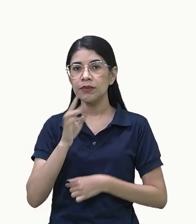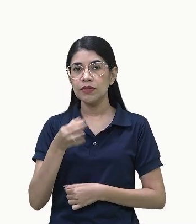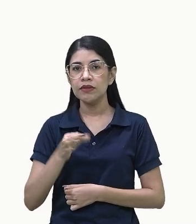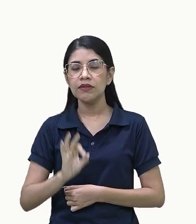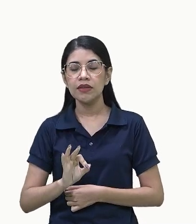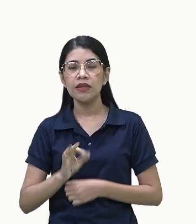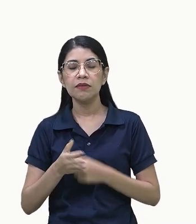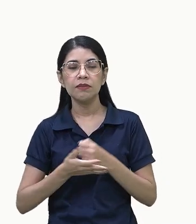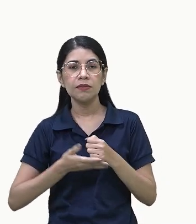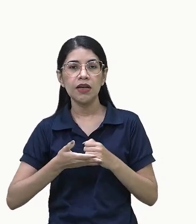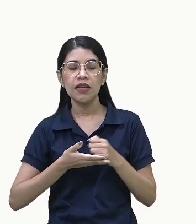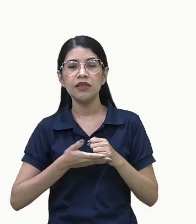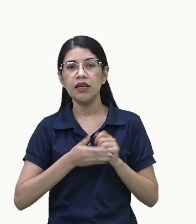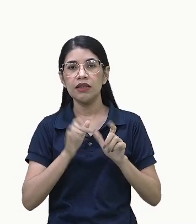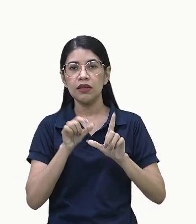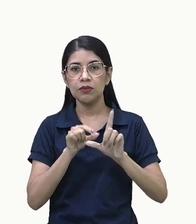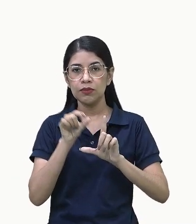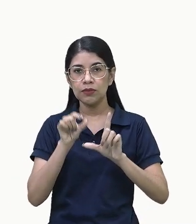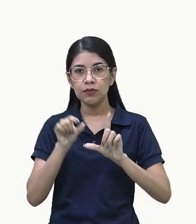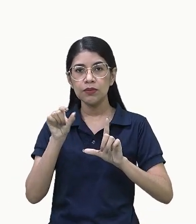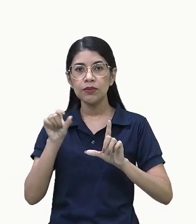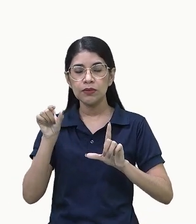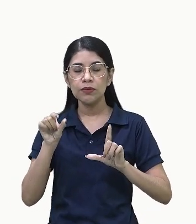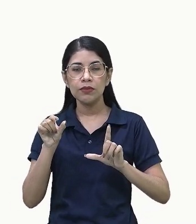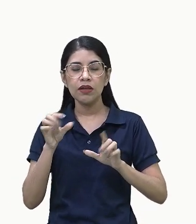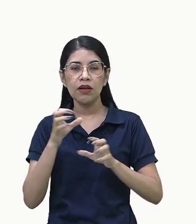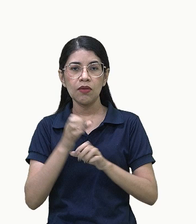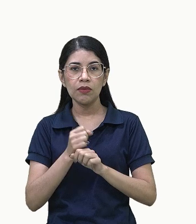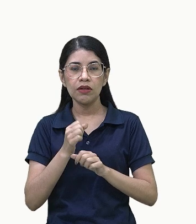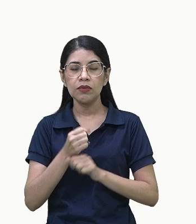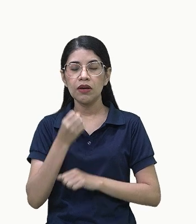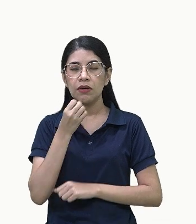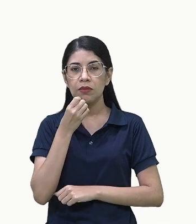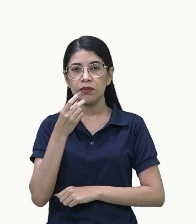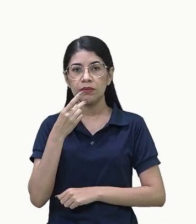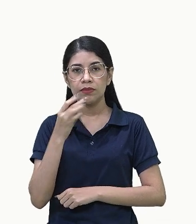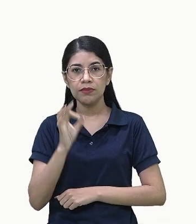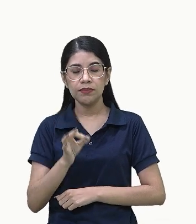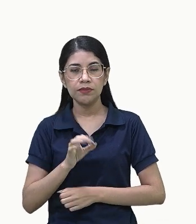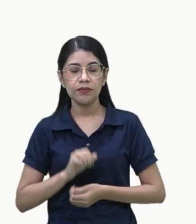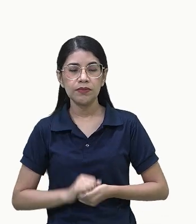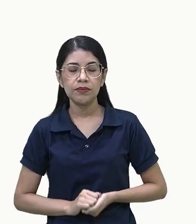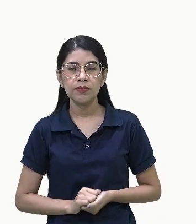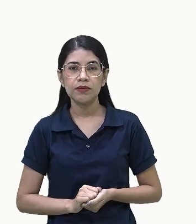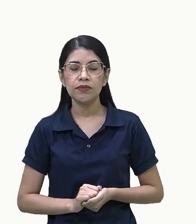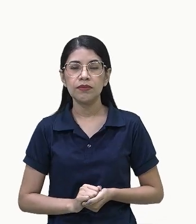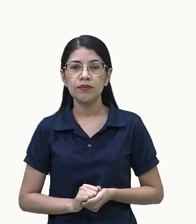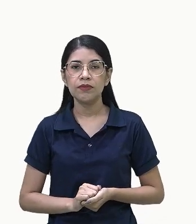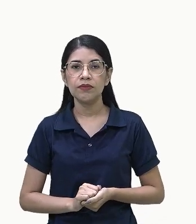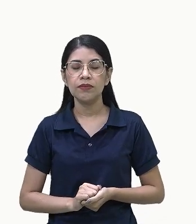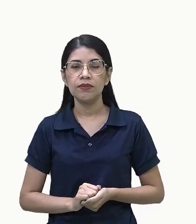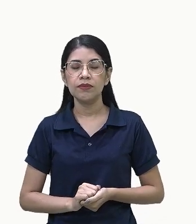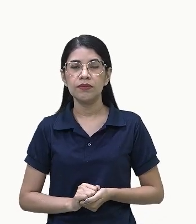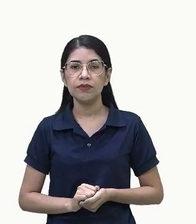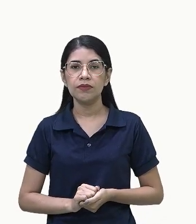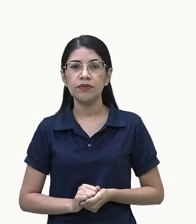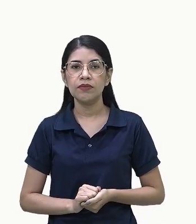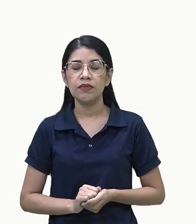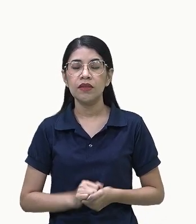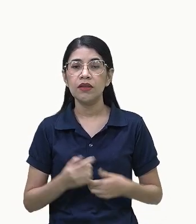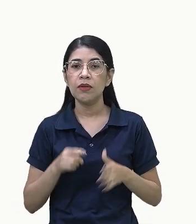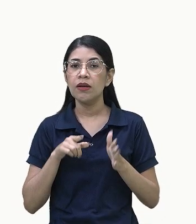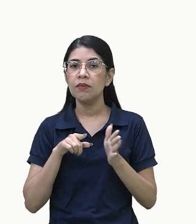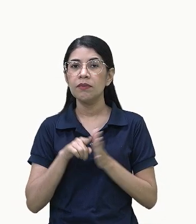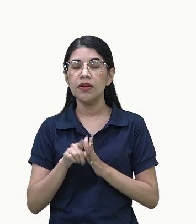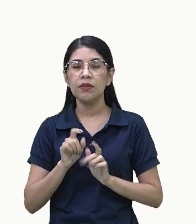com base no nosso cálculo aí da probabilidade, não é isso, professor? Vamos lá, isso aí. Olha só então, gente. O comando da